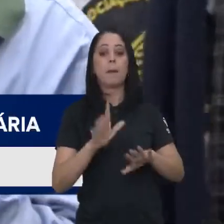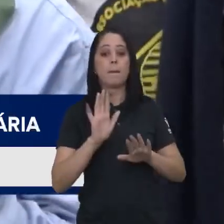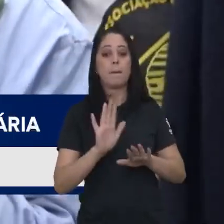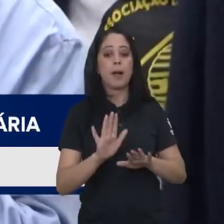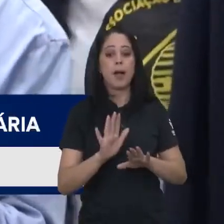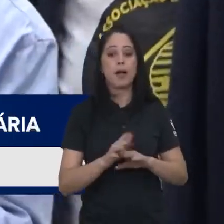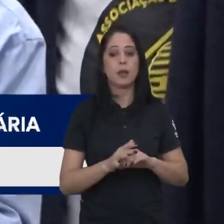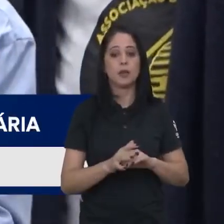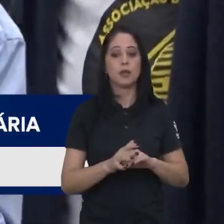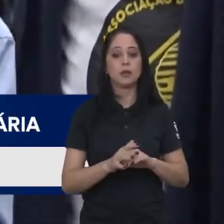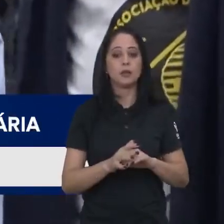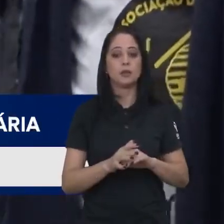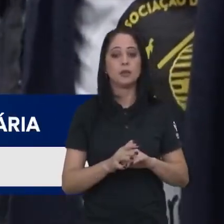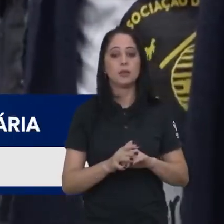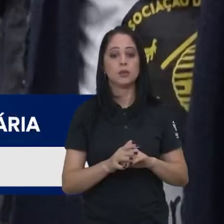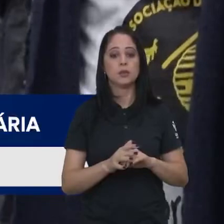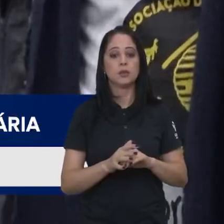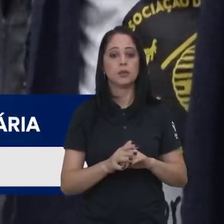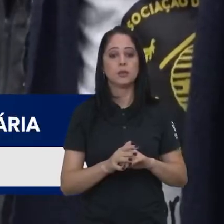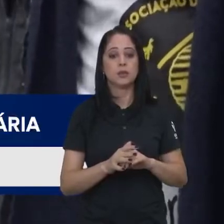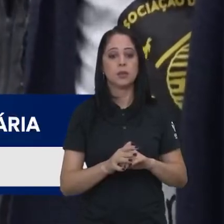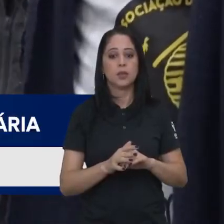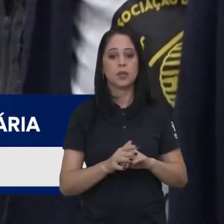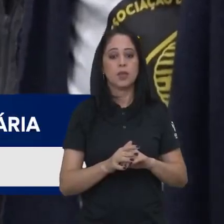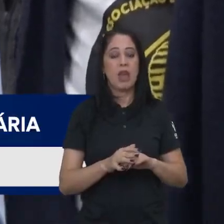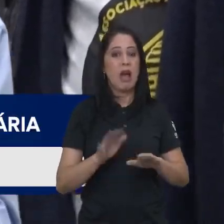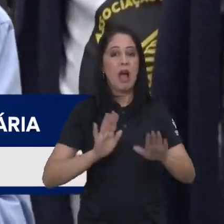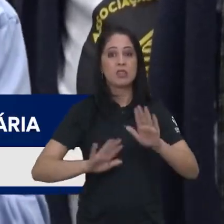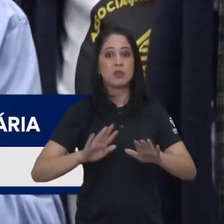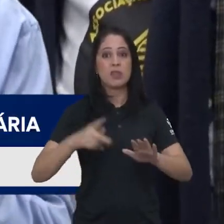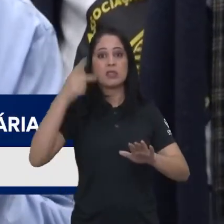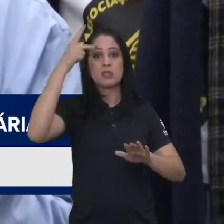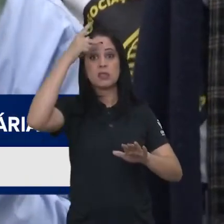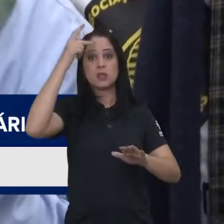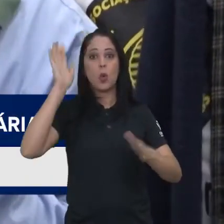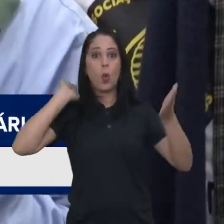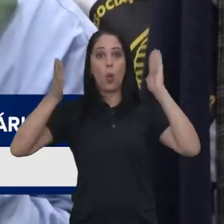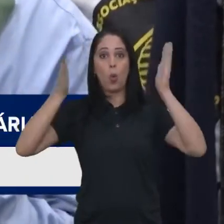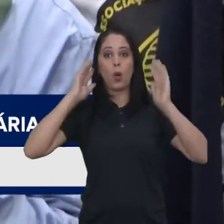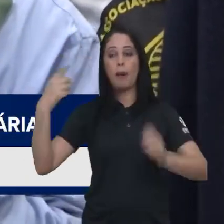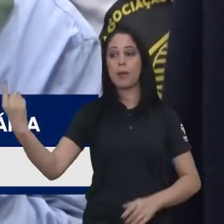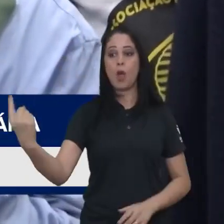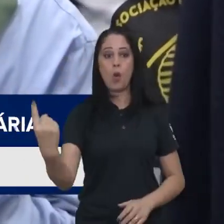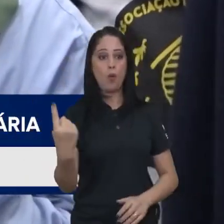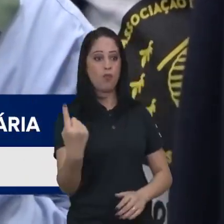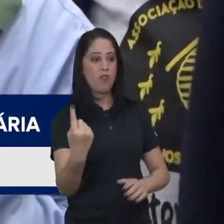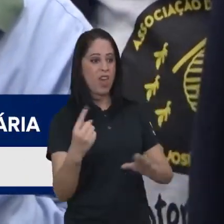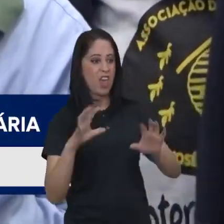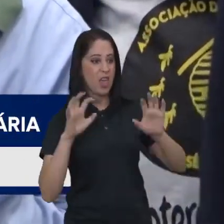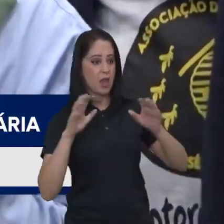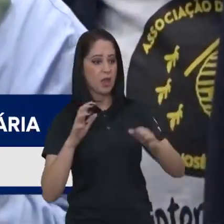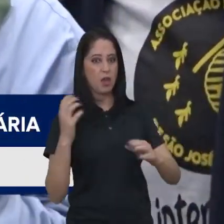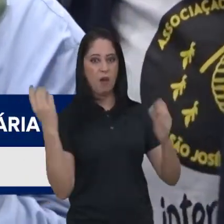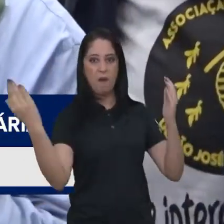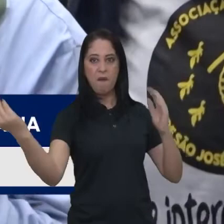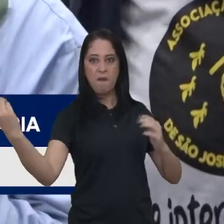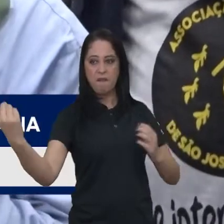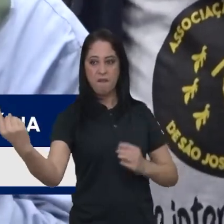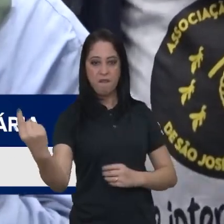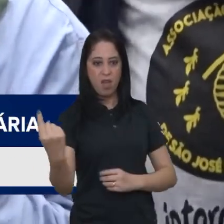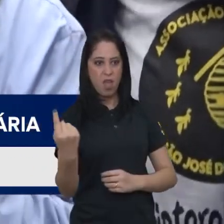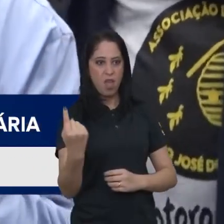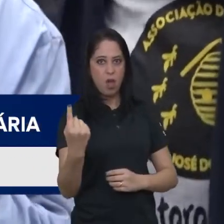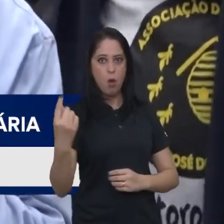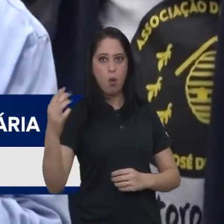a questão é que eles chegam, desmancham, as pessoas não falam o porquê, nem o porquê está